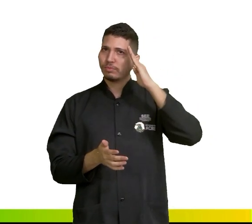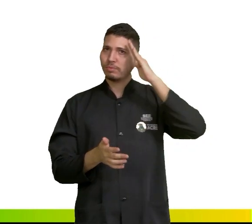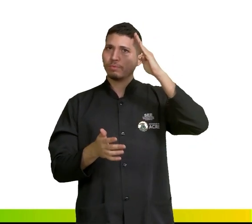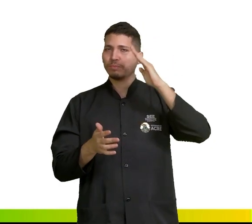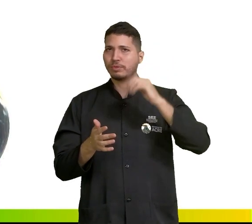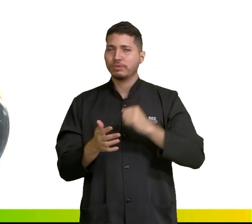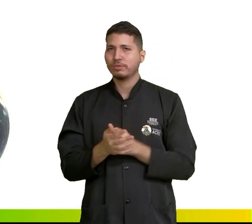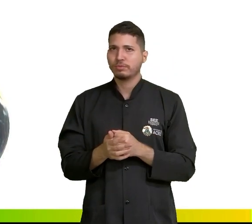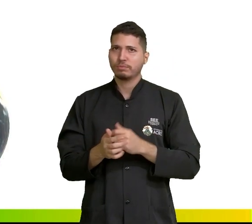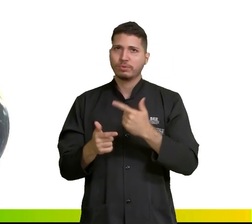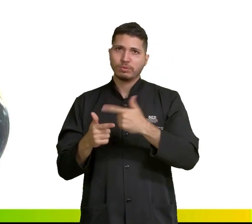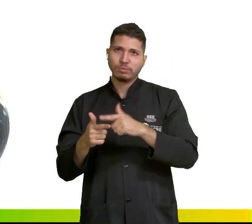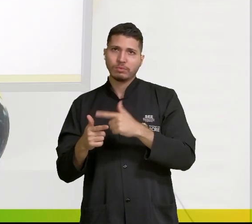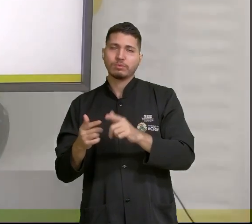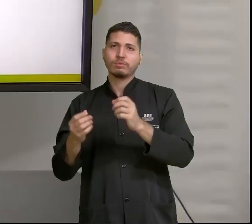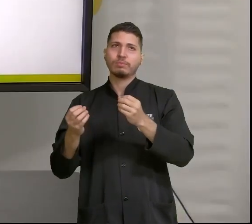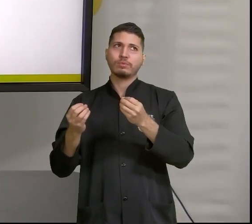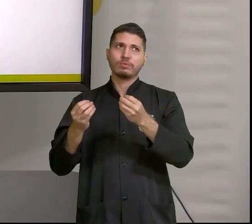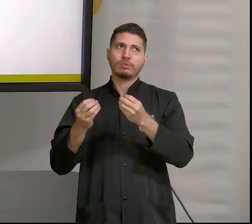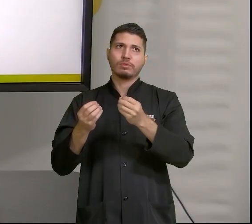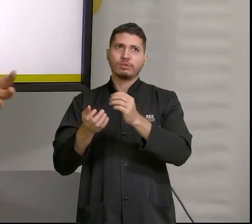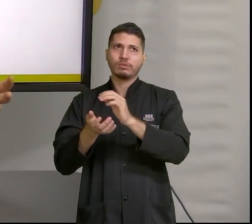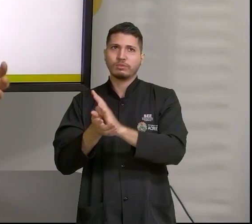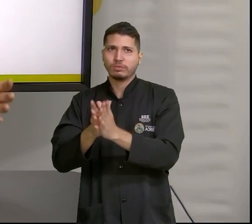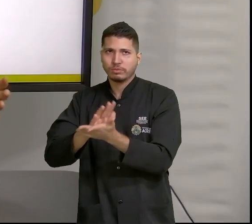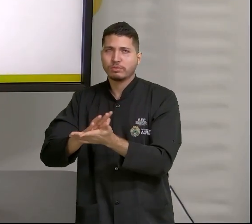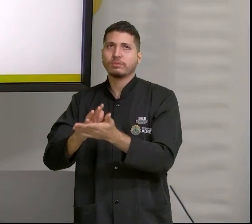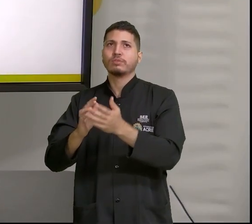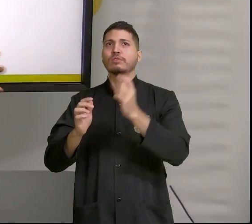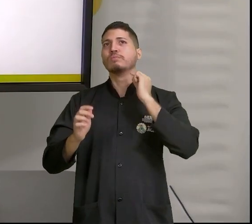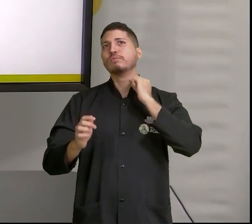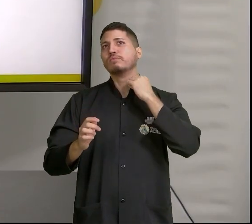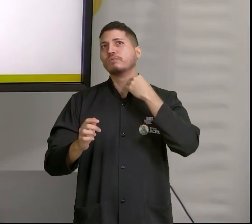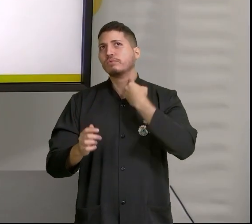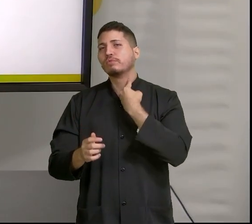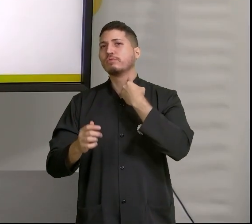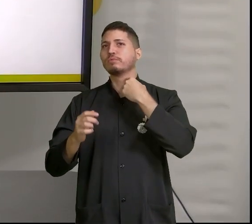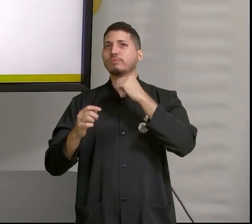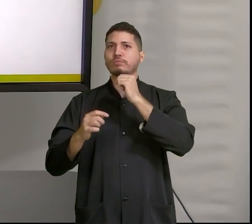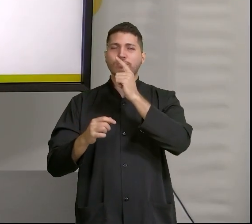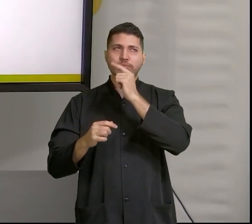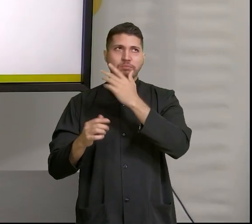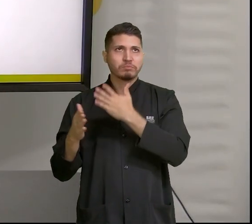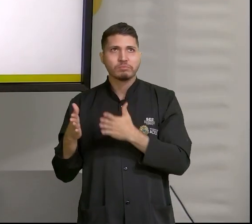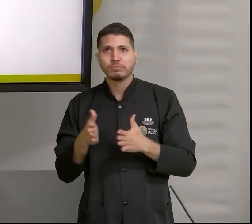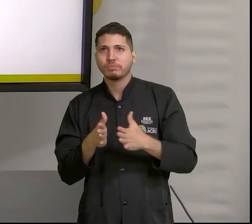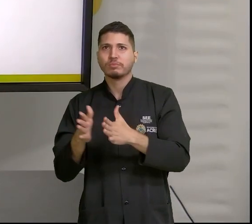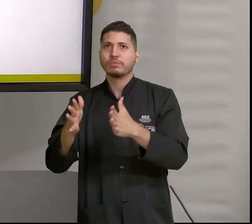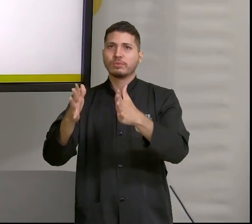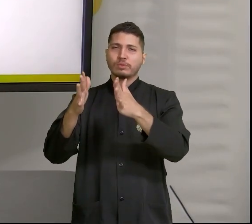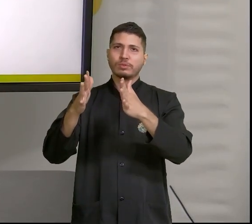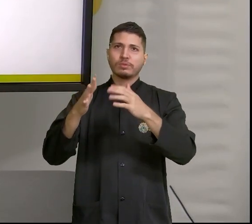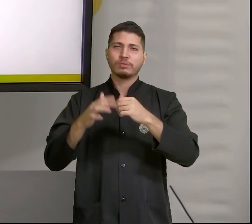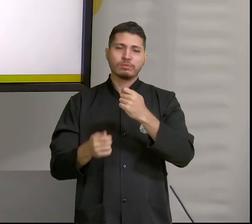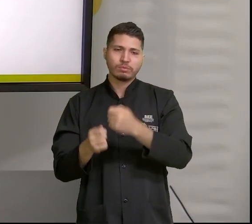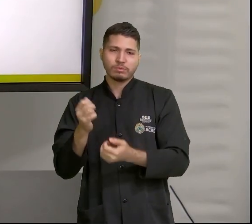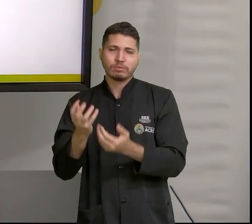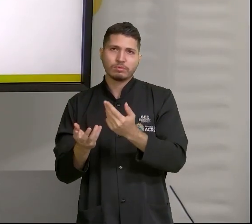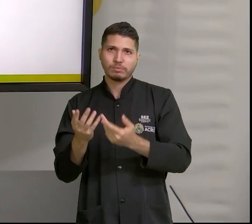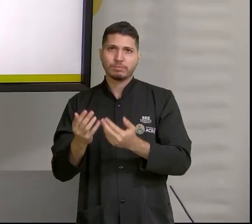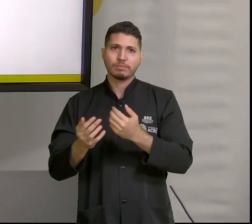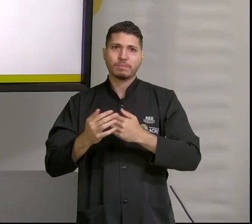outras, ok? Bem, eu trouxe aqui também para vocês entenderem um pouco sobre as consequências